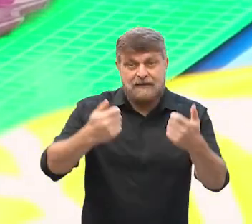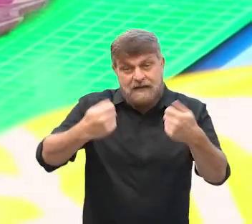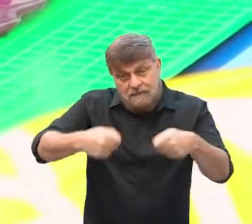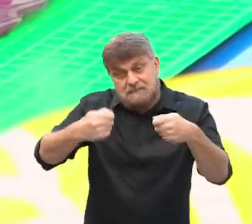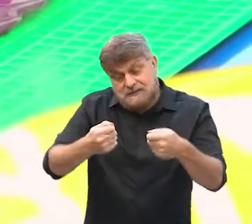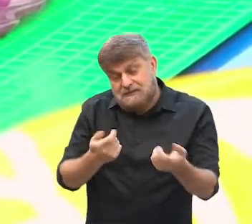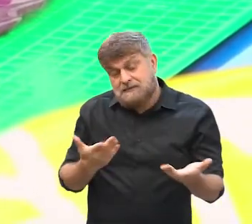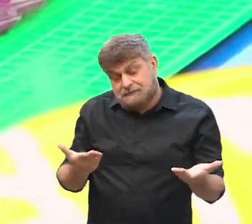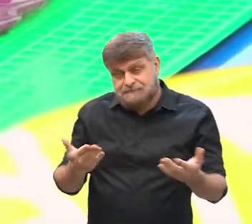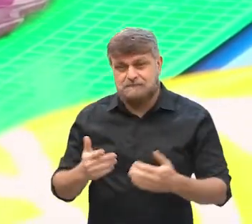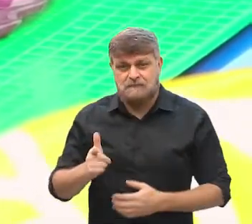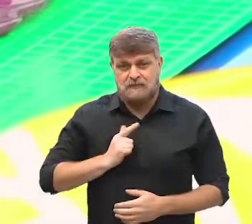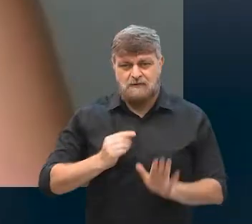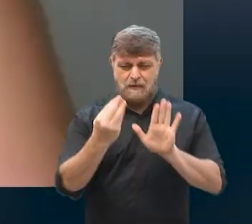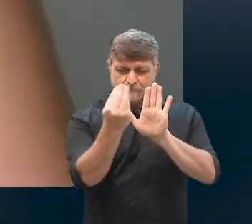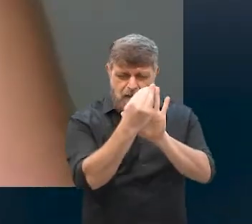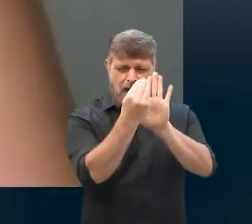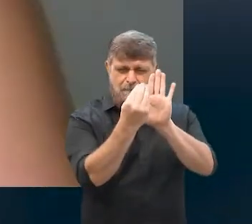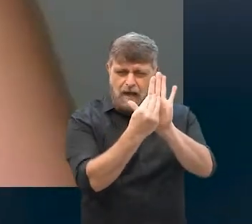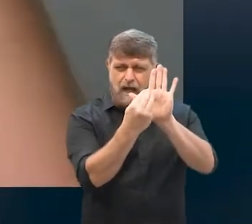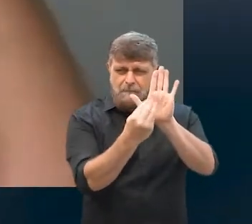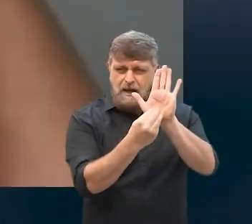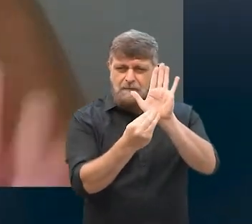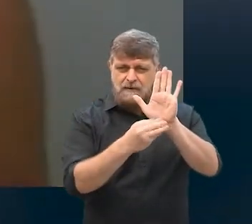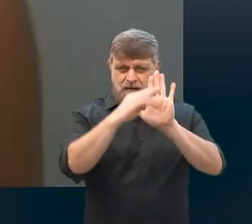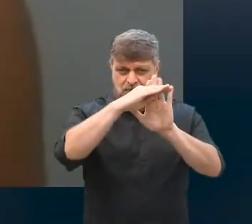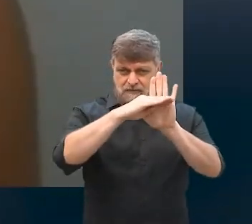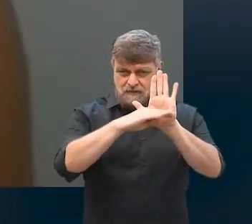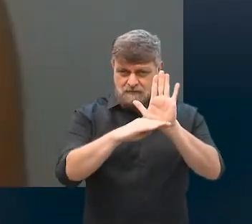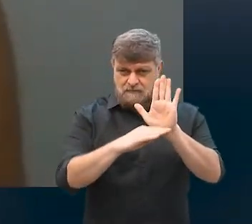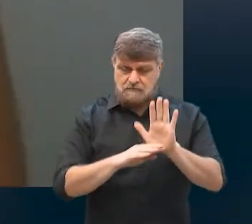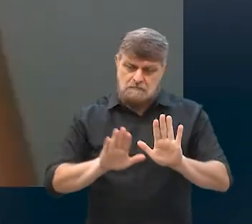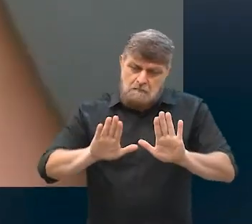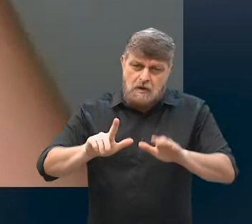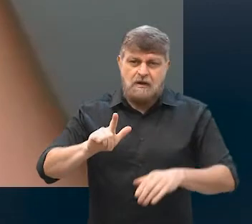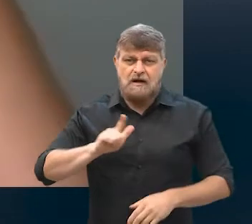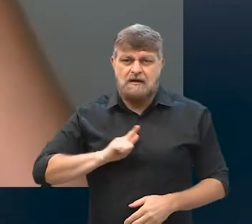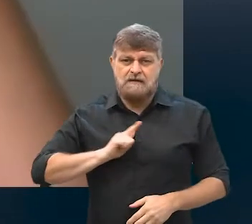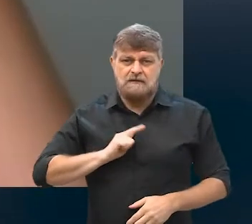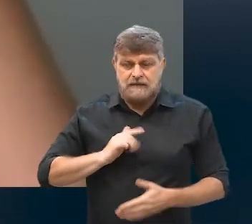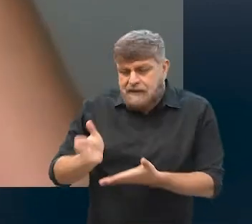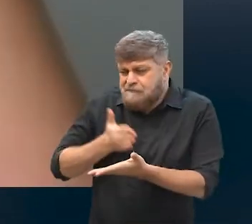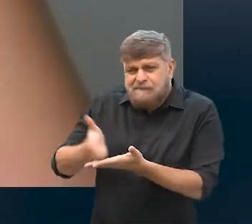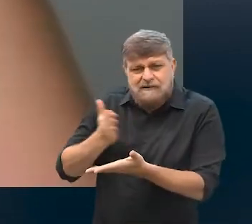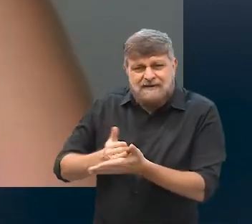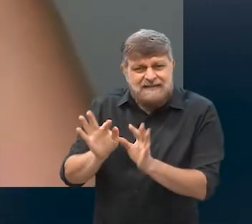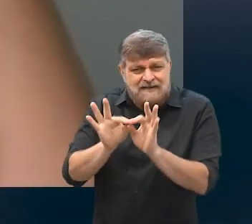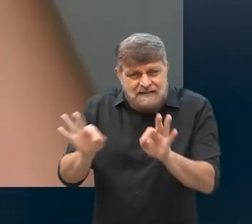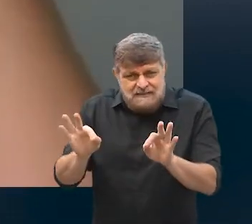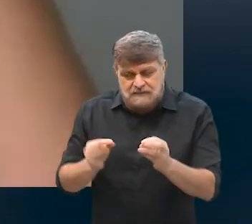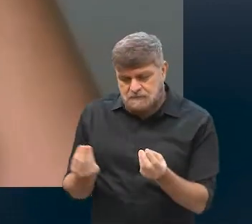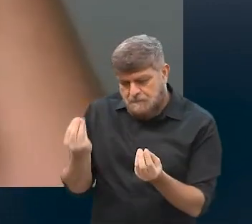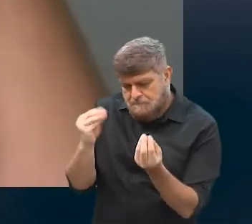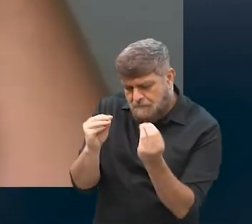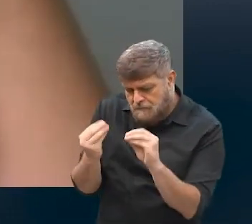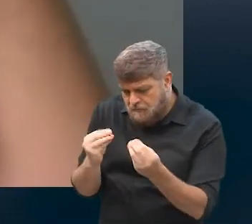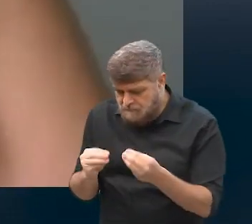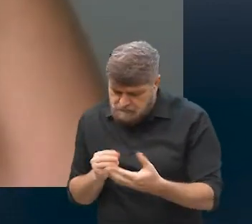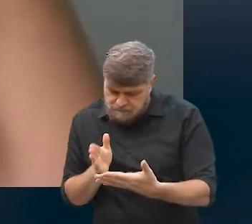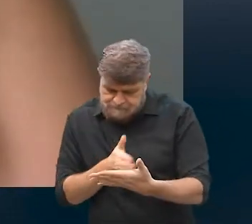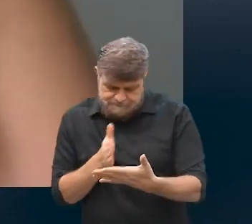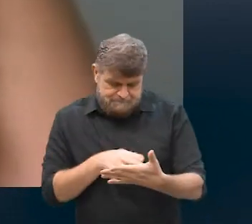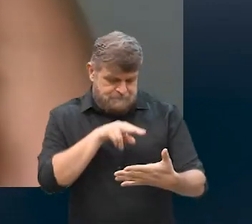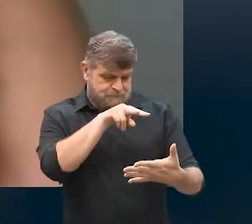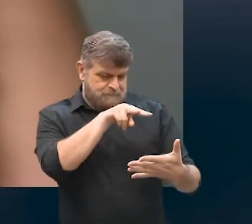seu negócio. Então, tudo isso é ideal que você tenha. Se não for numa planilha, que seja num caderninho, né, bem organizado, para que